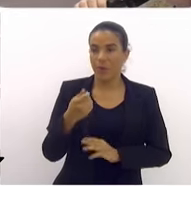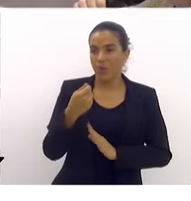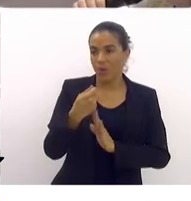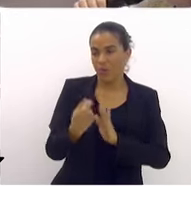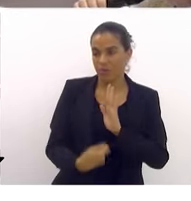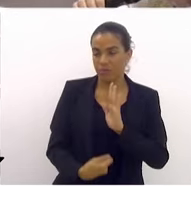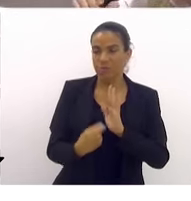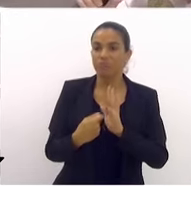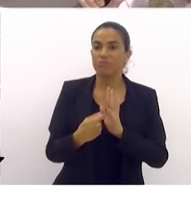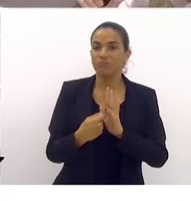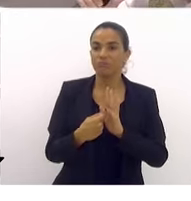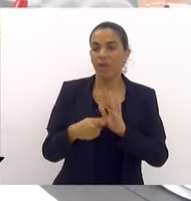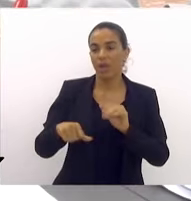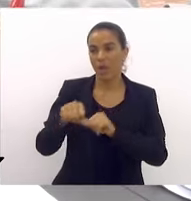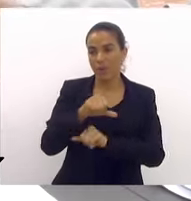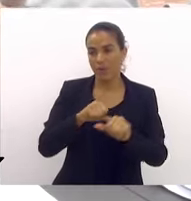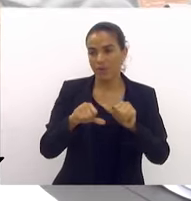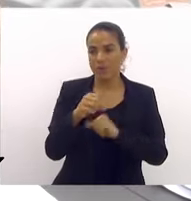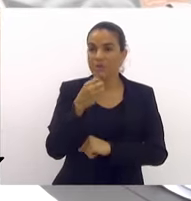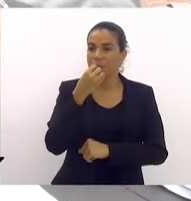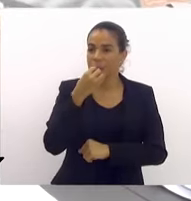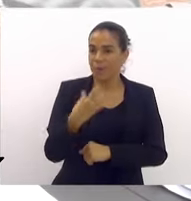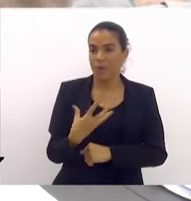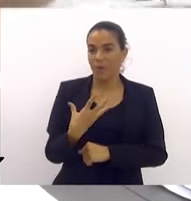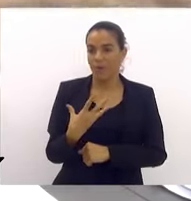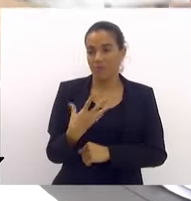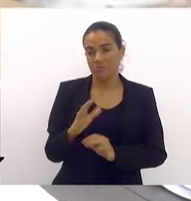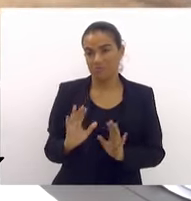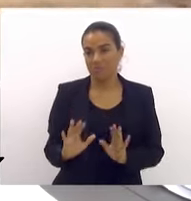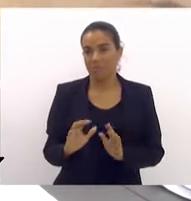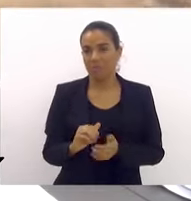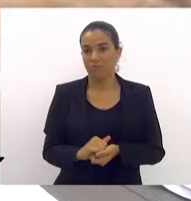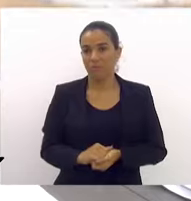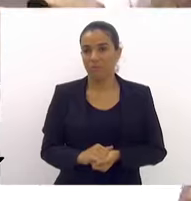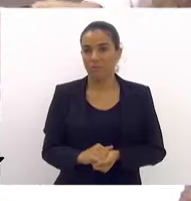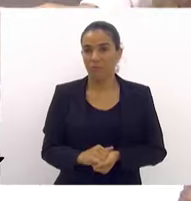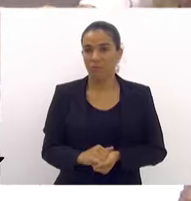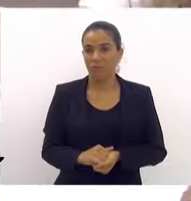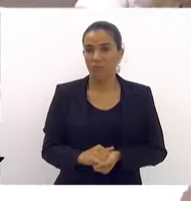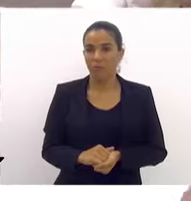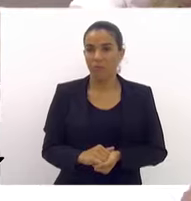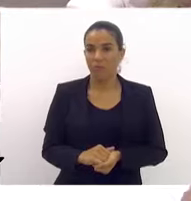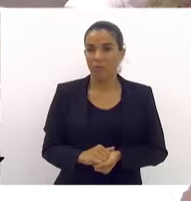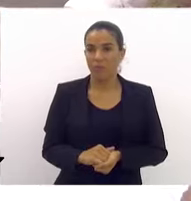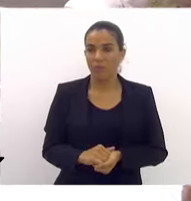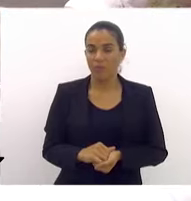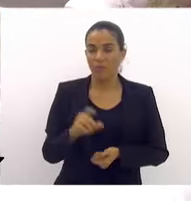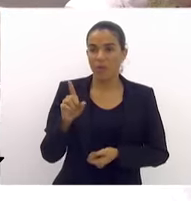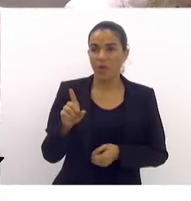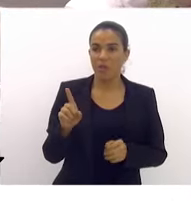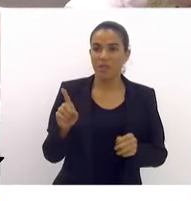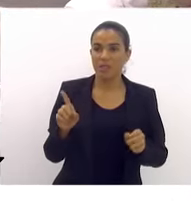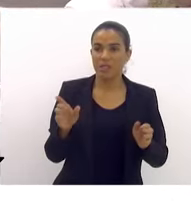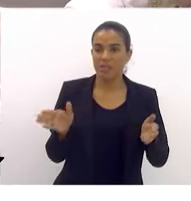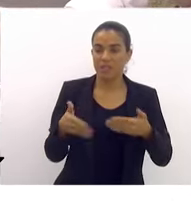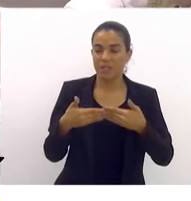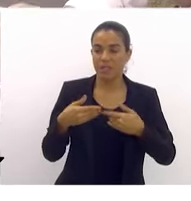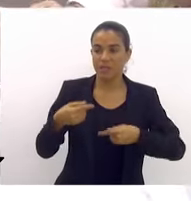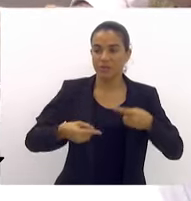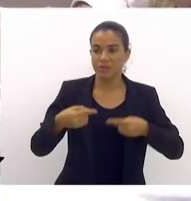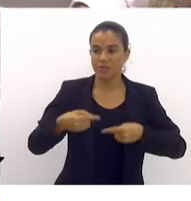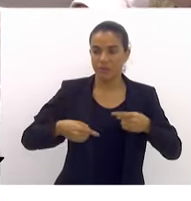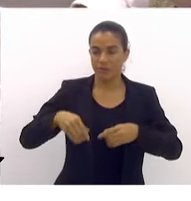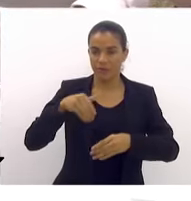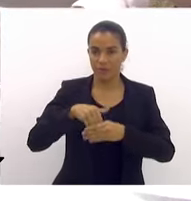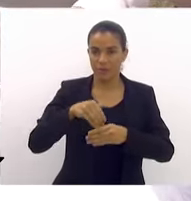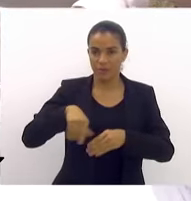está modificando, que a modificação é boa. Yeah. É boa. Perfeito. Encerrada a discussão, em votação, senhores